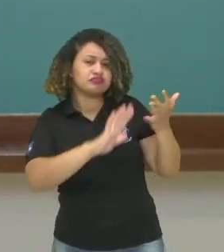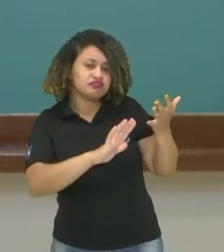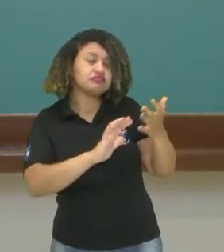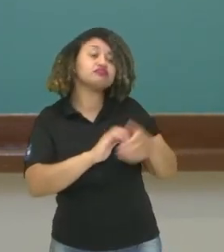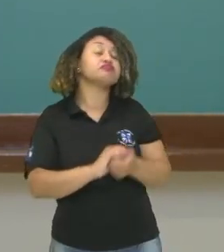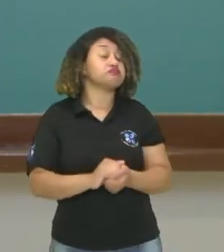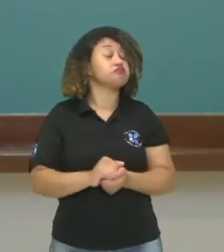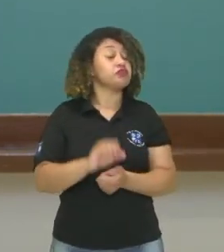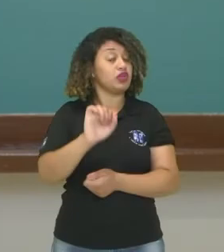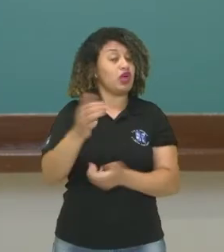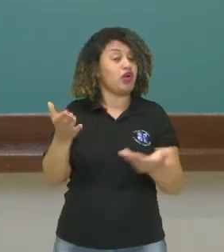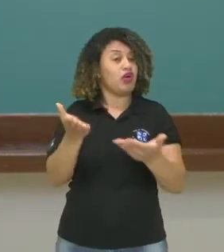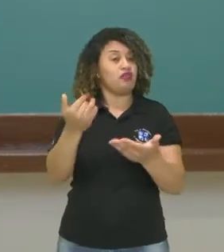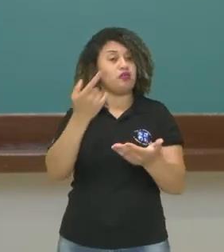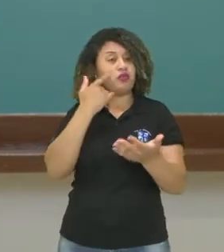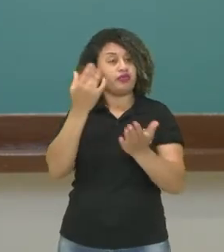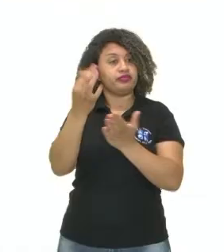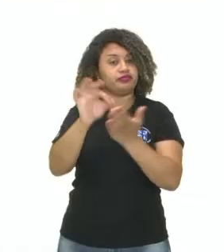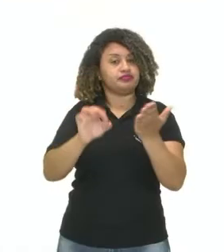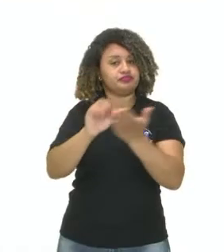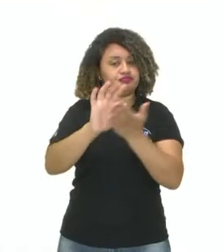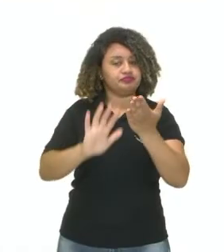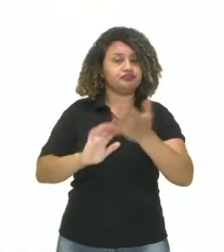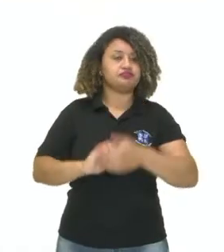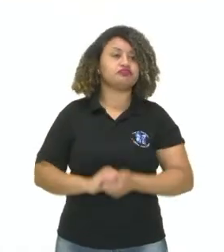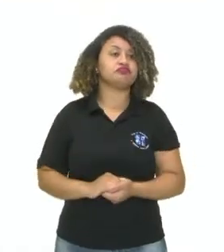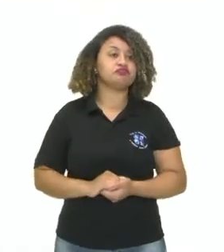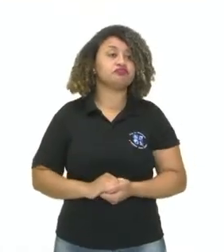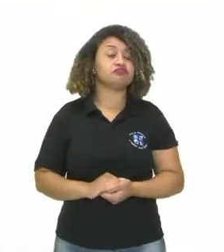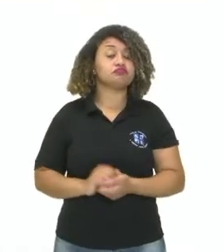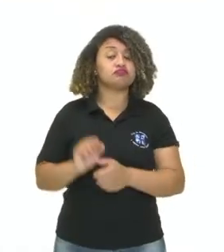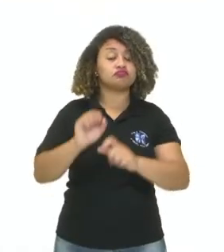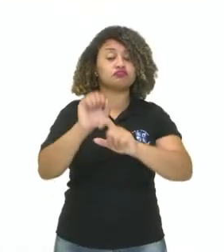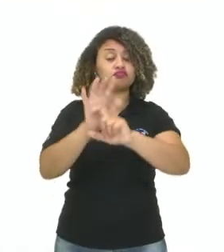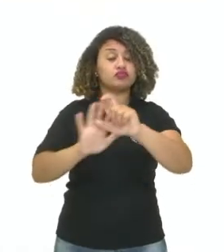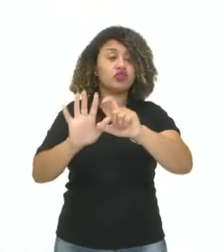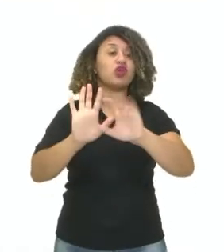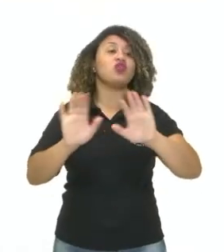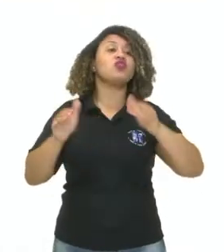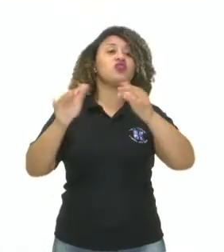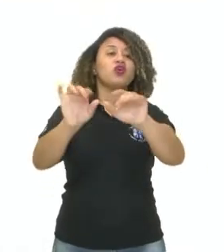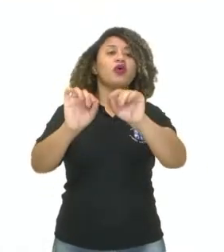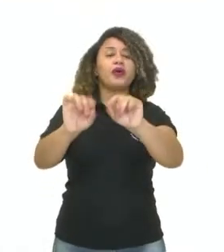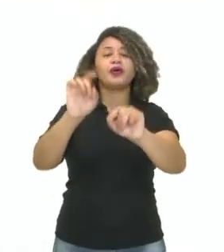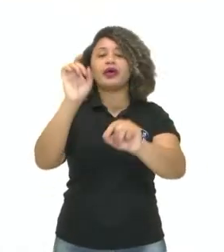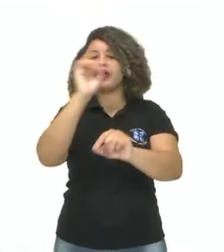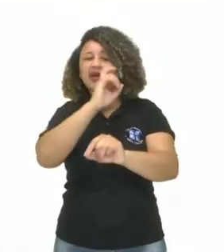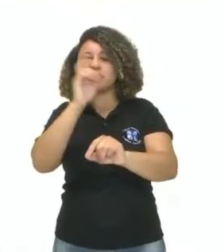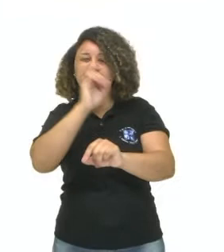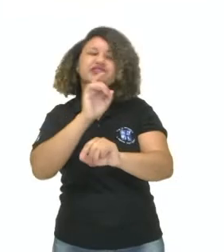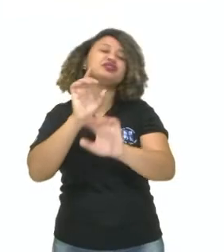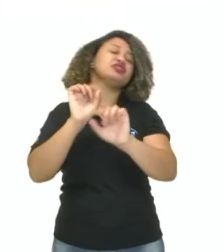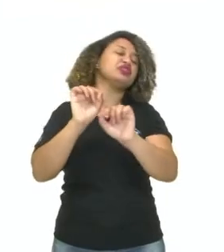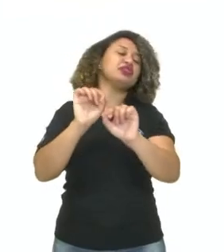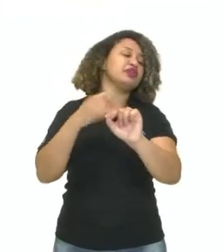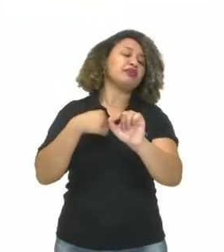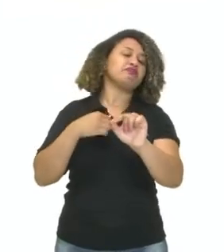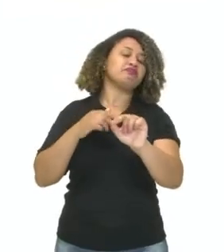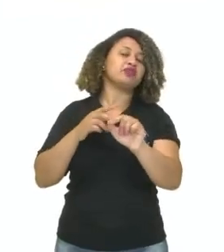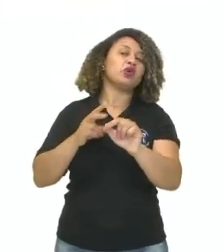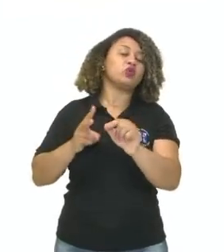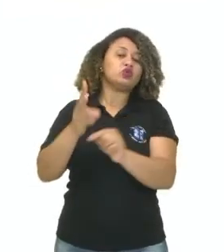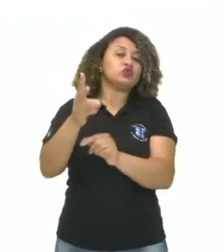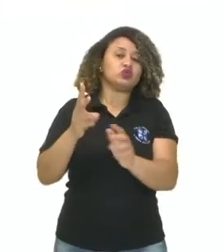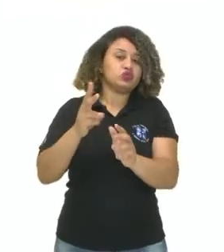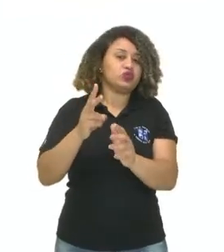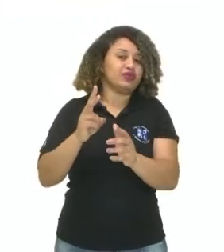ver a correção. A charge foca na ideia de que a mentira não tem sustentação